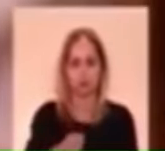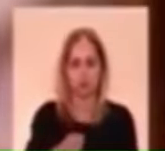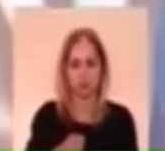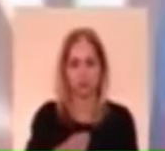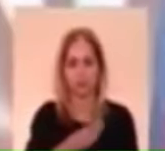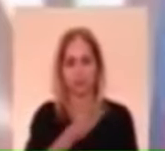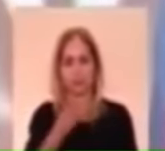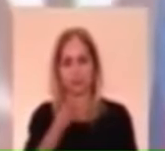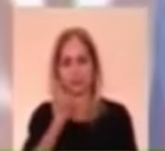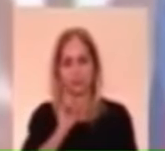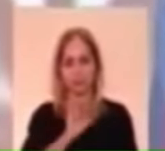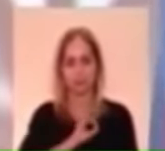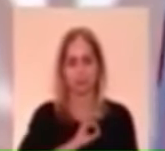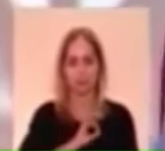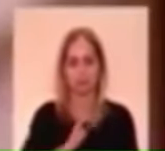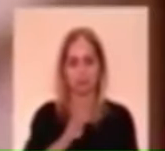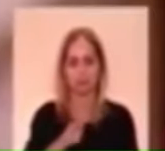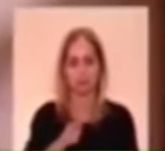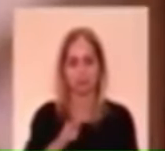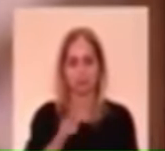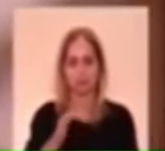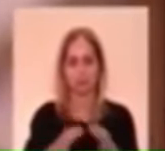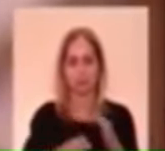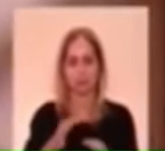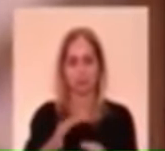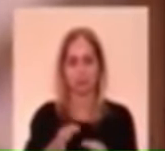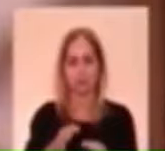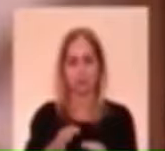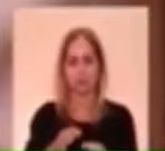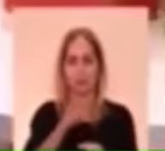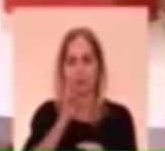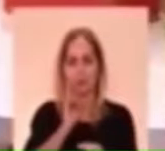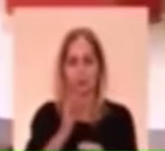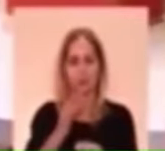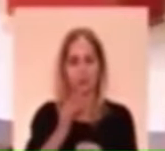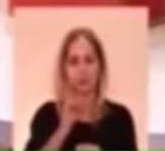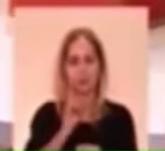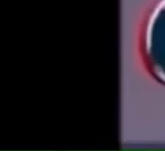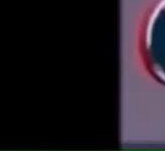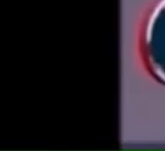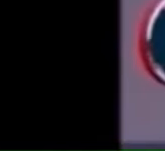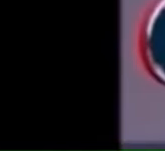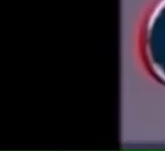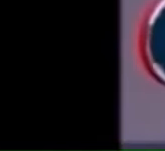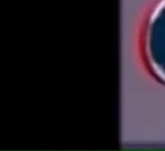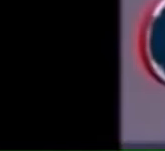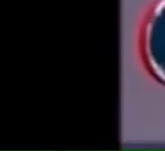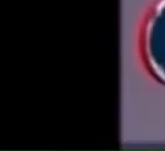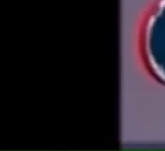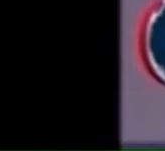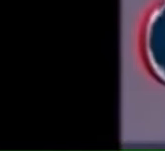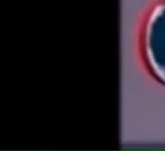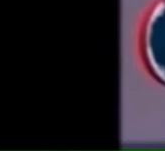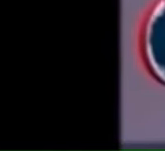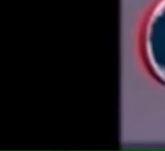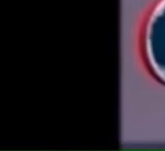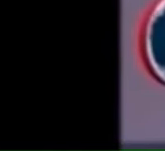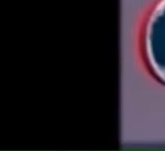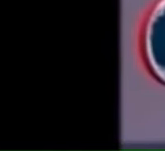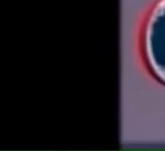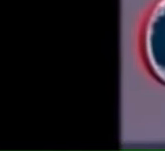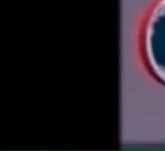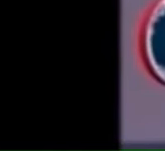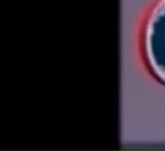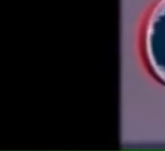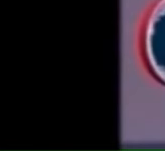que amente o trabalho mais interessante não está tanto na investigação como normalmente aí